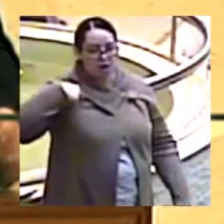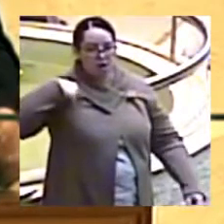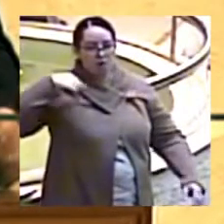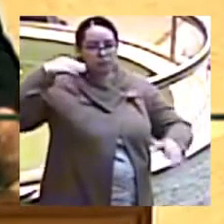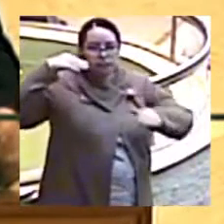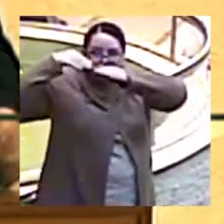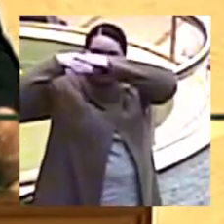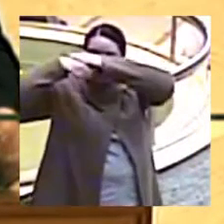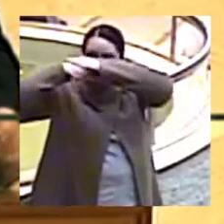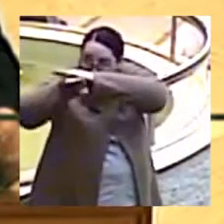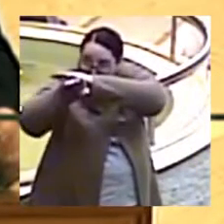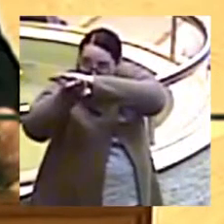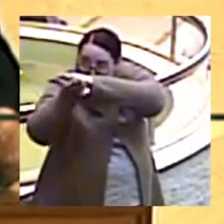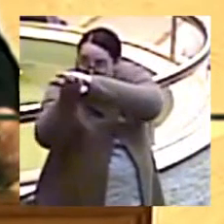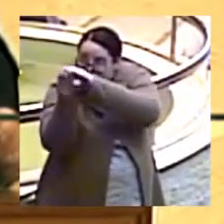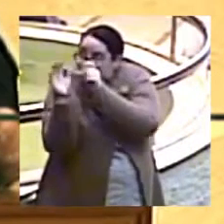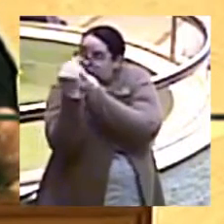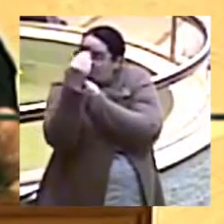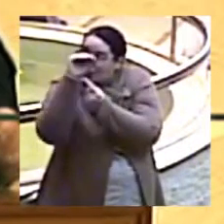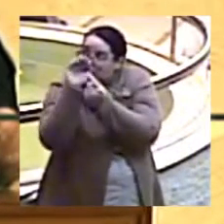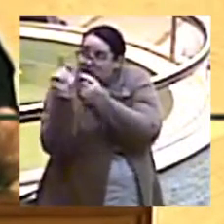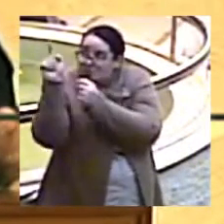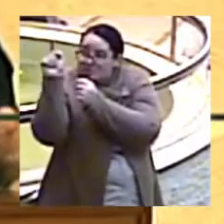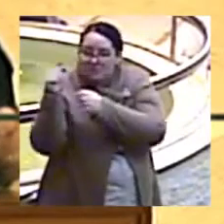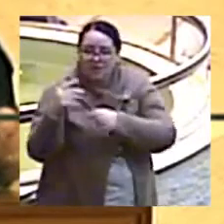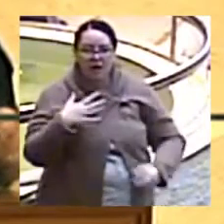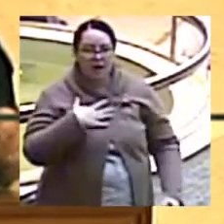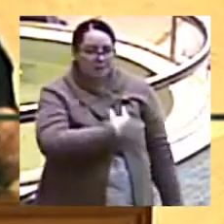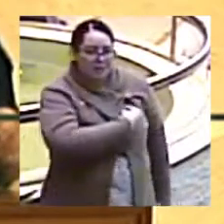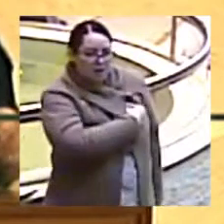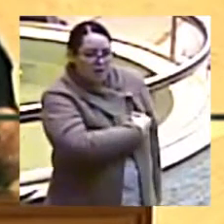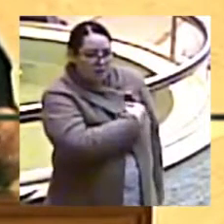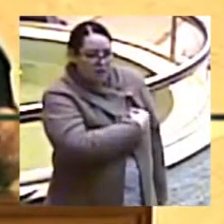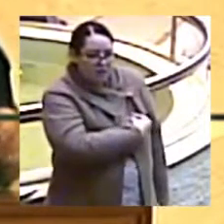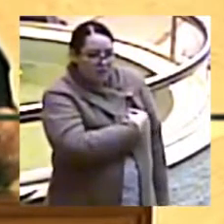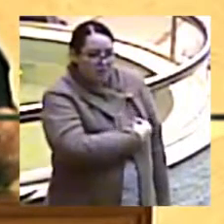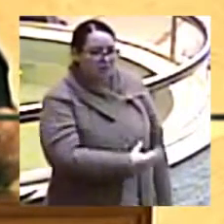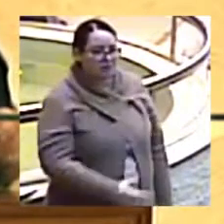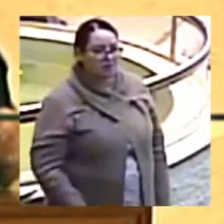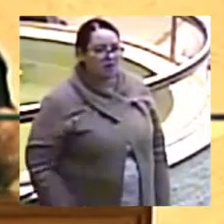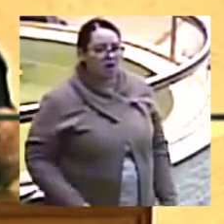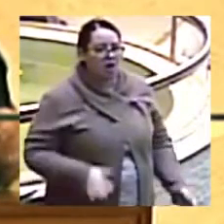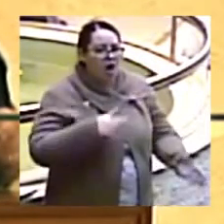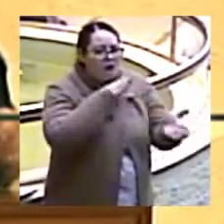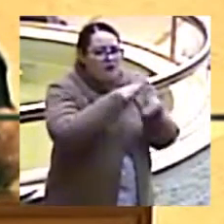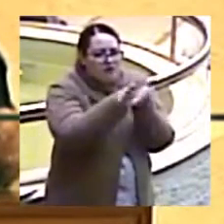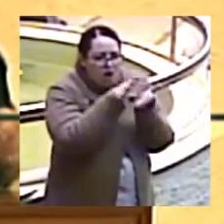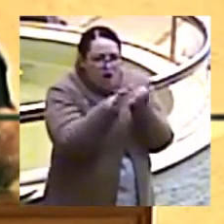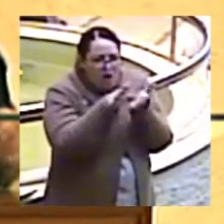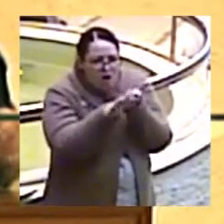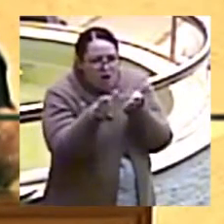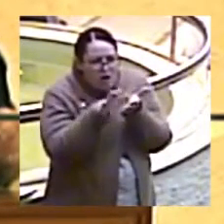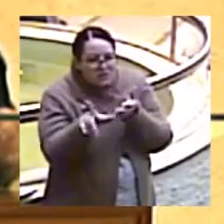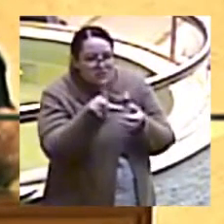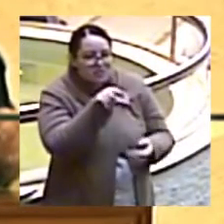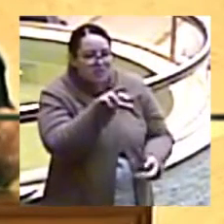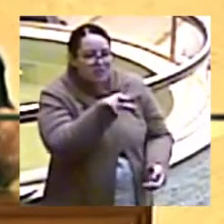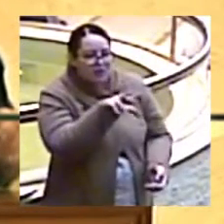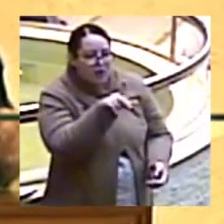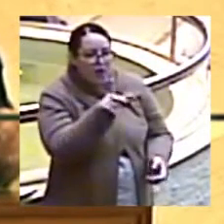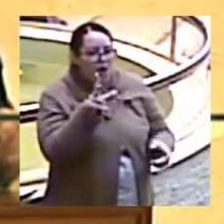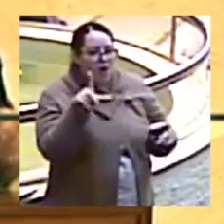Como dizeis, pois, a minha alma foge como pássaro para o teu monte?